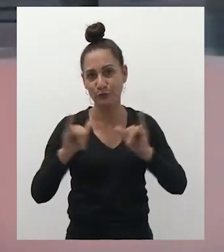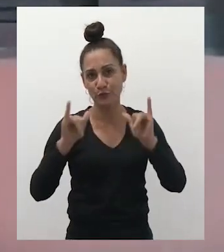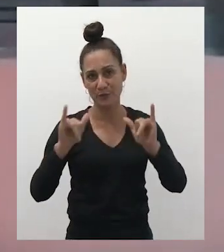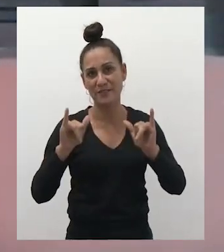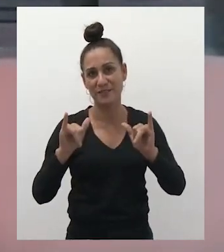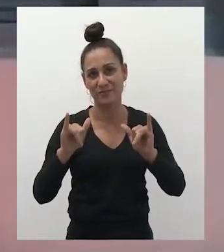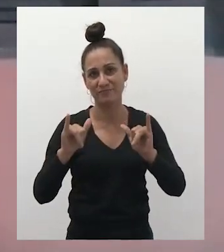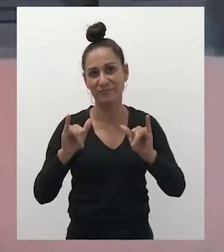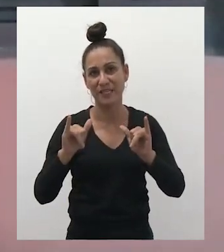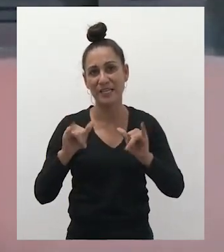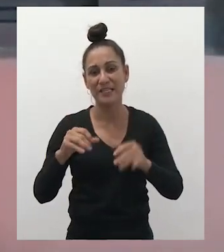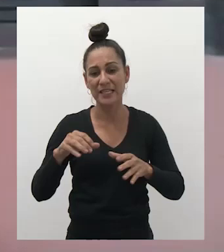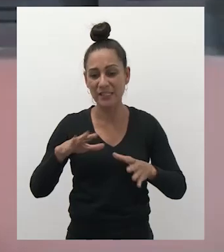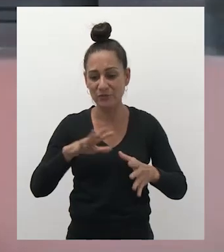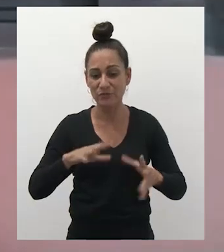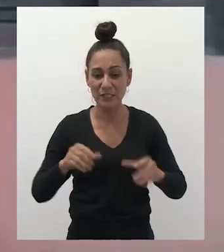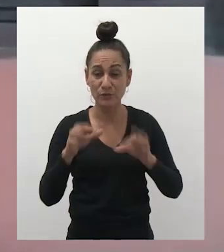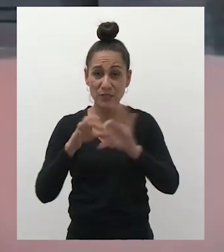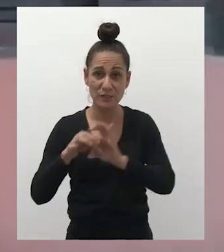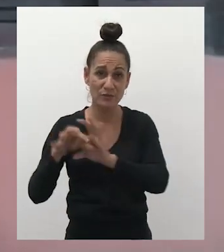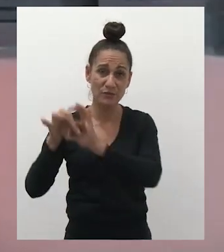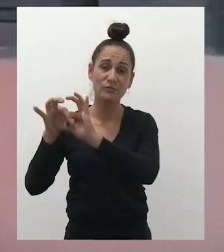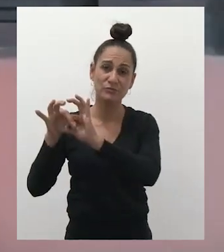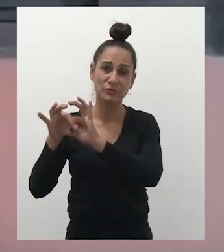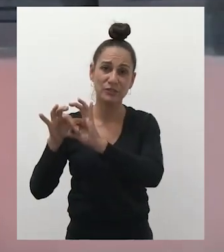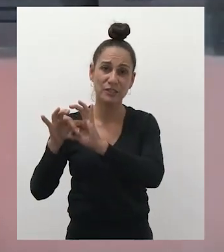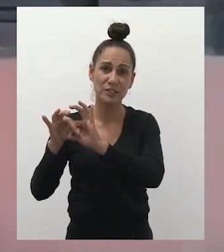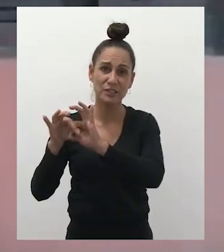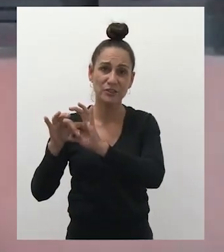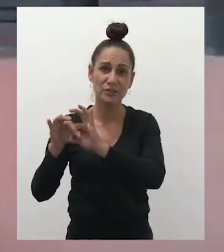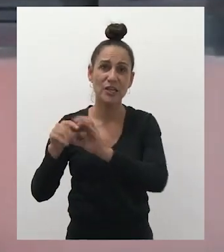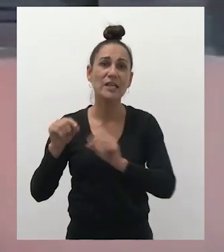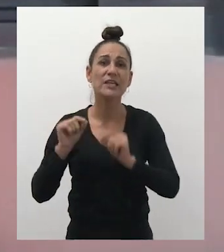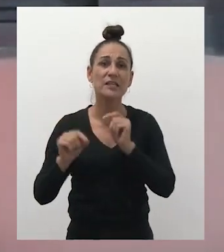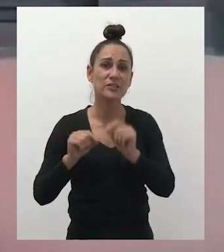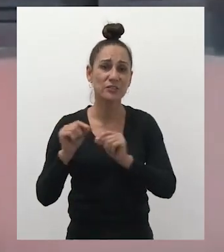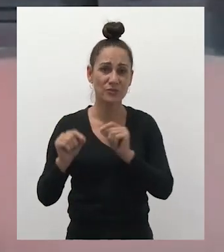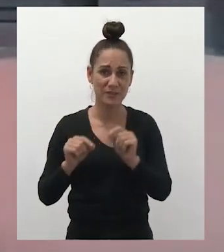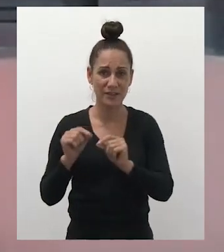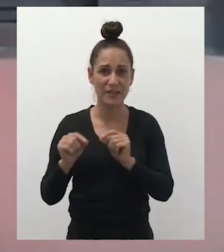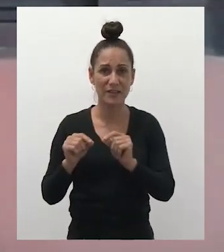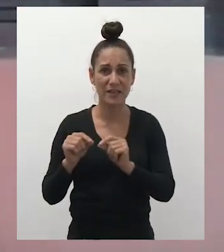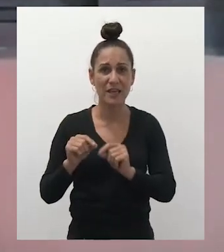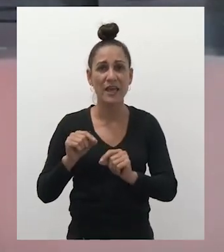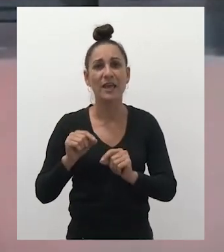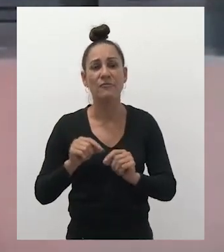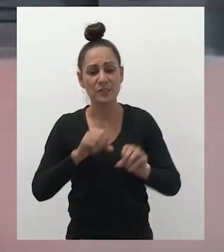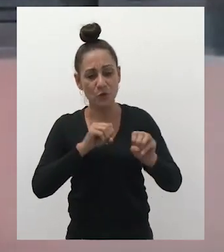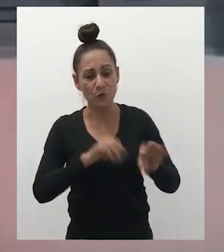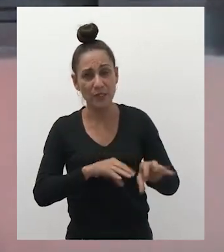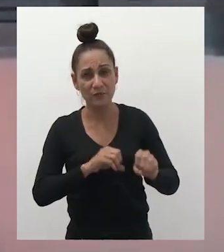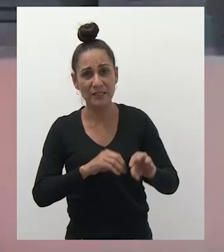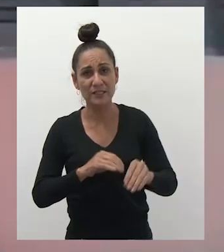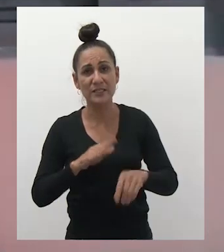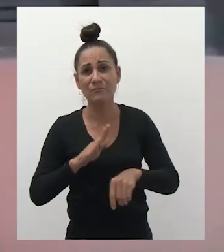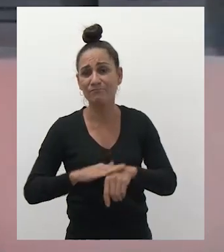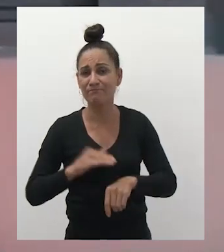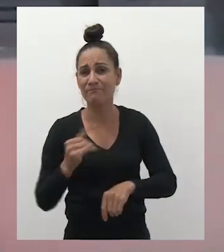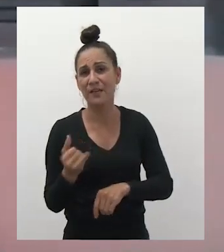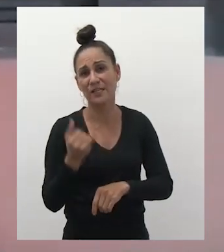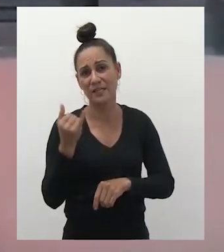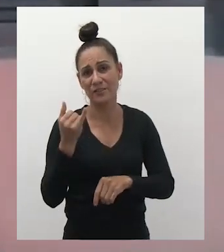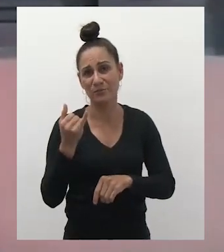assumindo nesse nosso contexto, e a gente ser mais efetivo e realmente fazer uma educação que faça